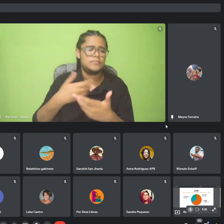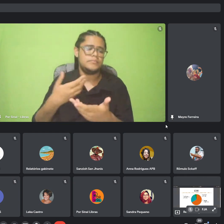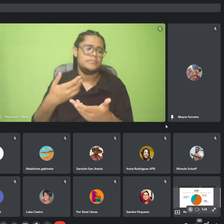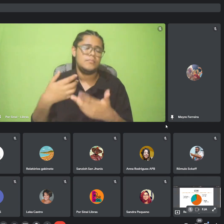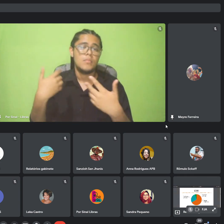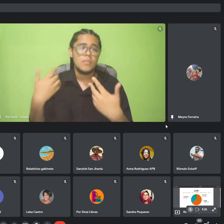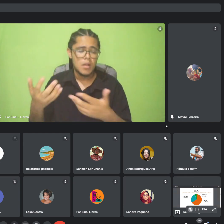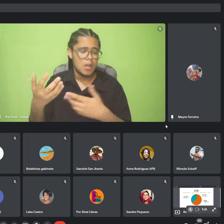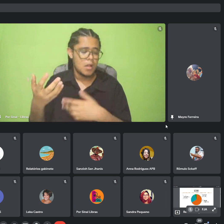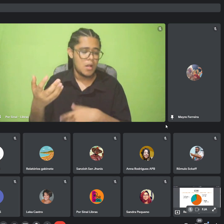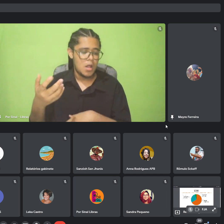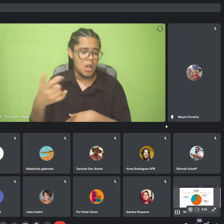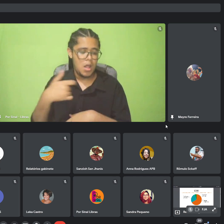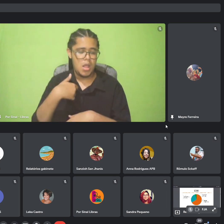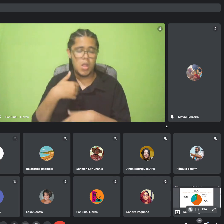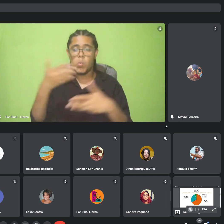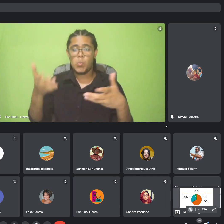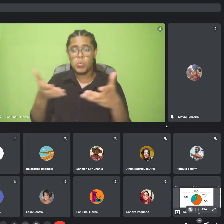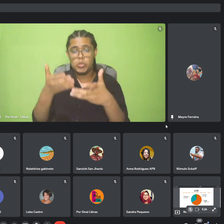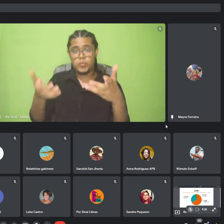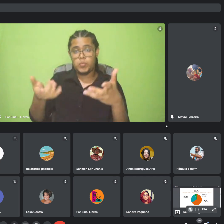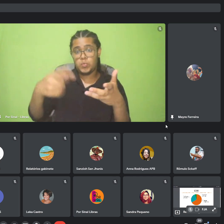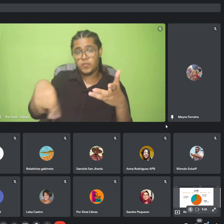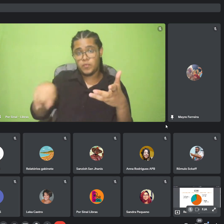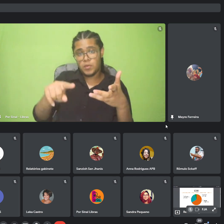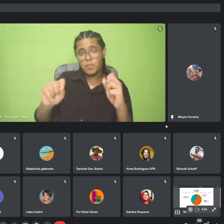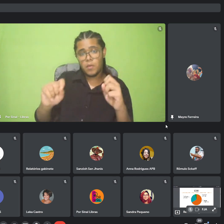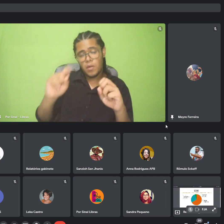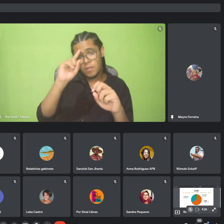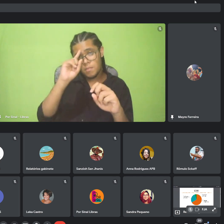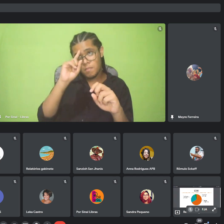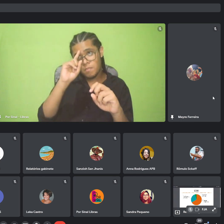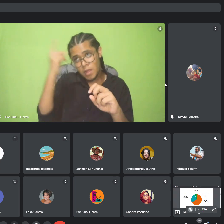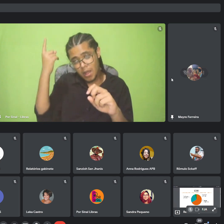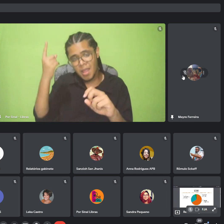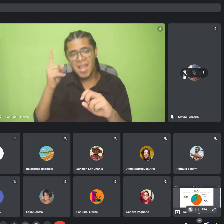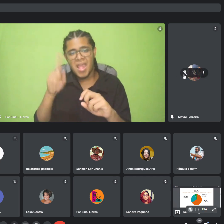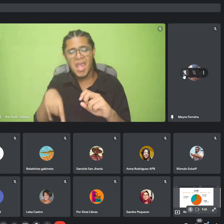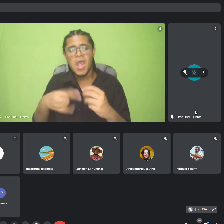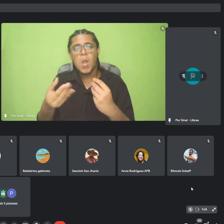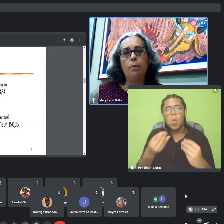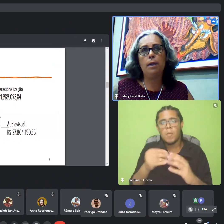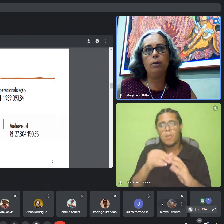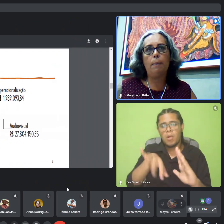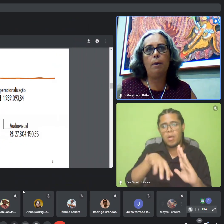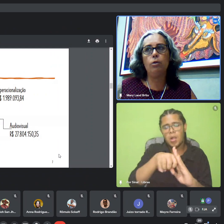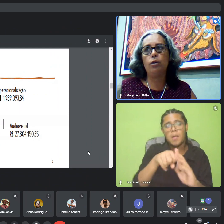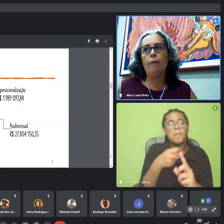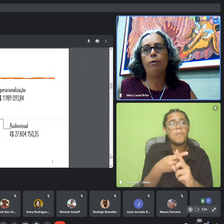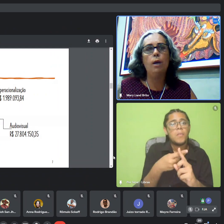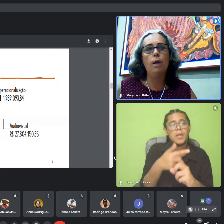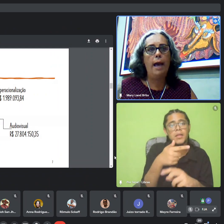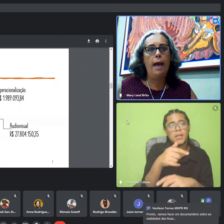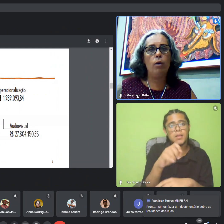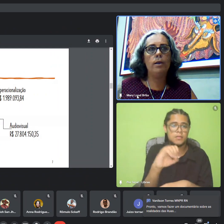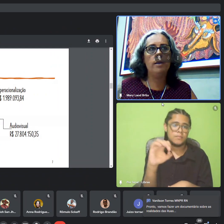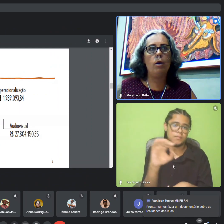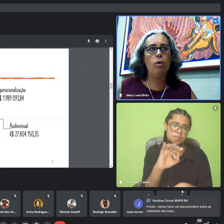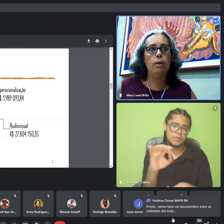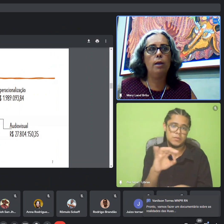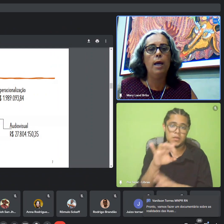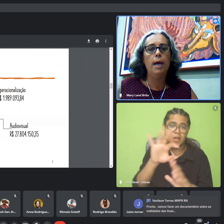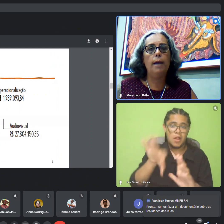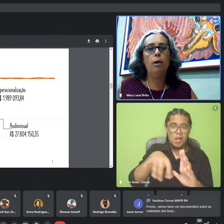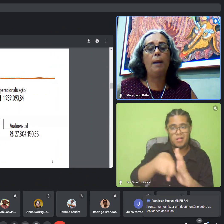estimulo vocês a pensarem também do ponto de vista audiovisual, porque 70% da Paula Gustavo é com esse